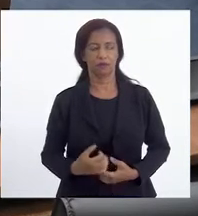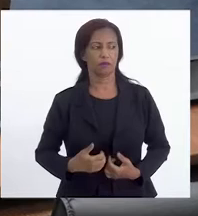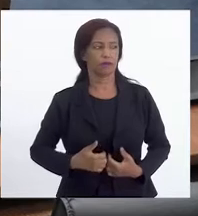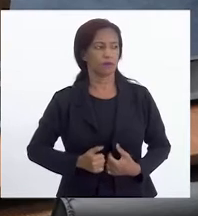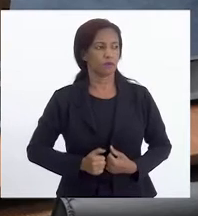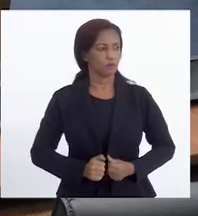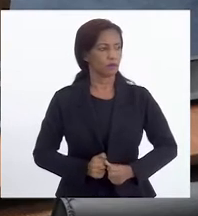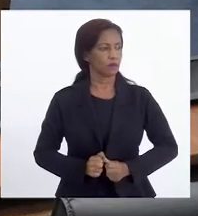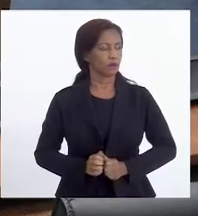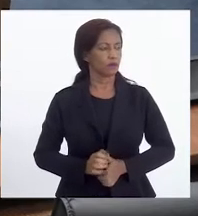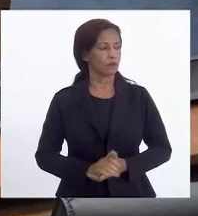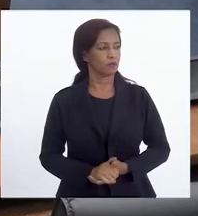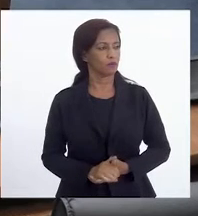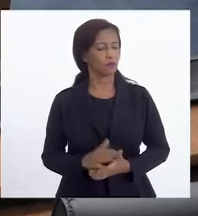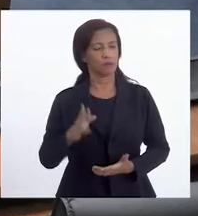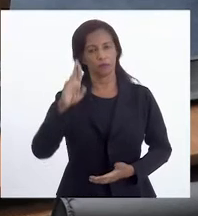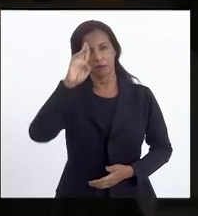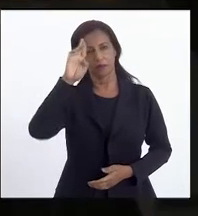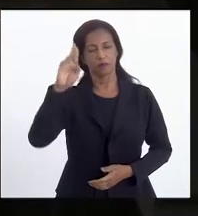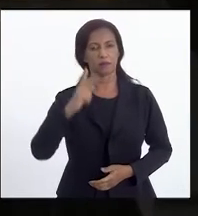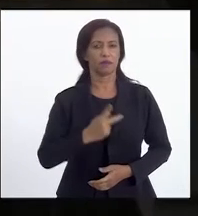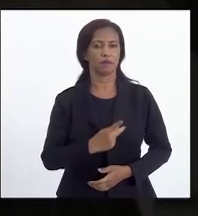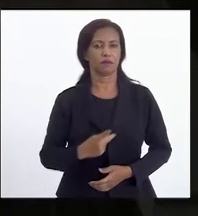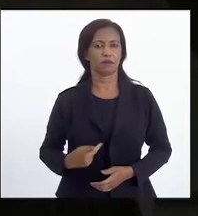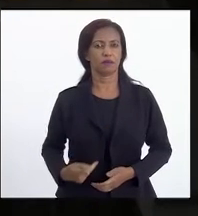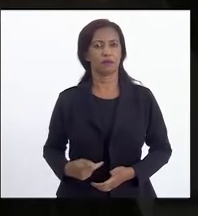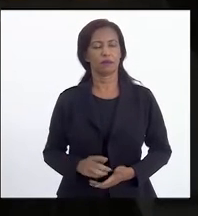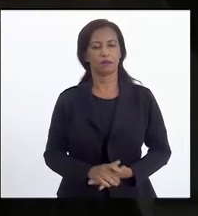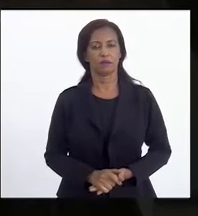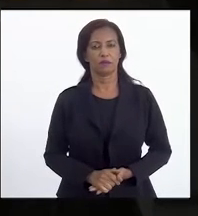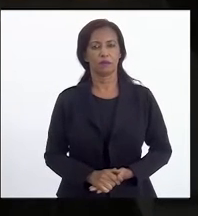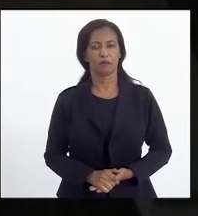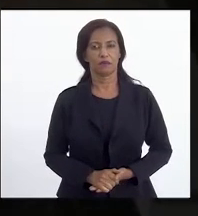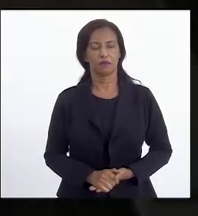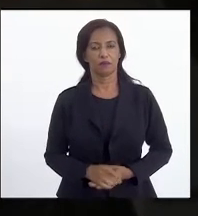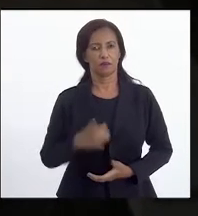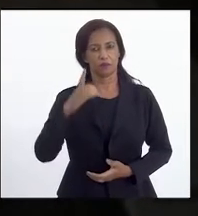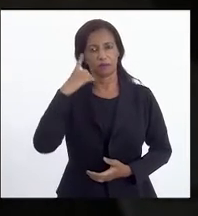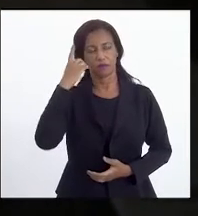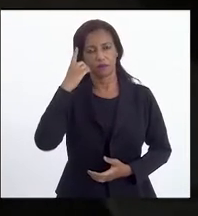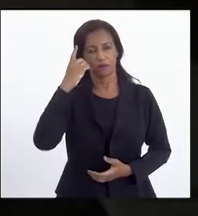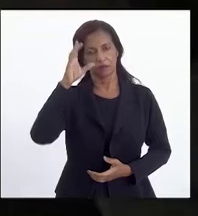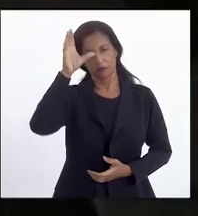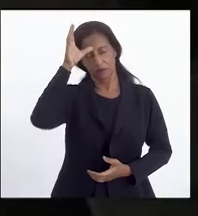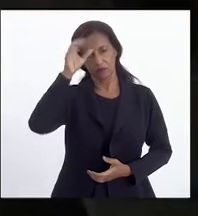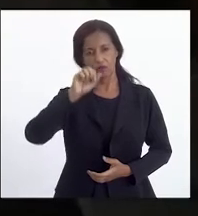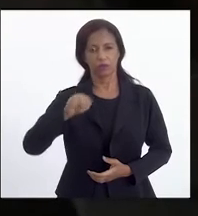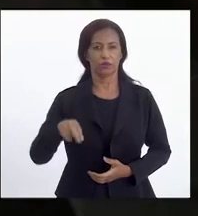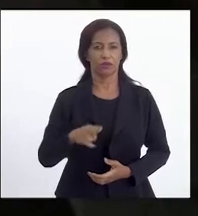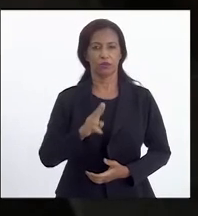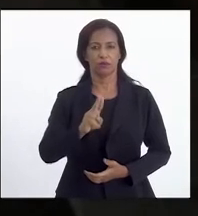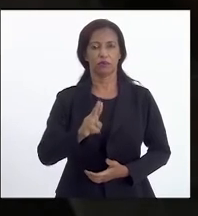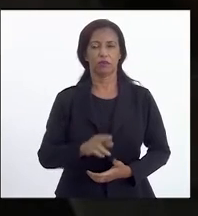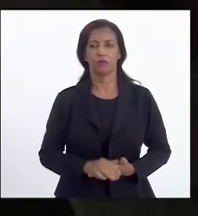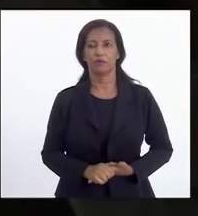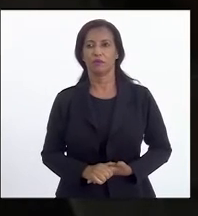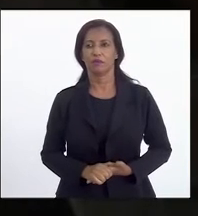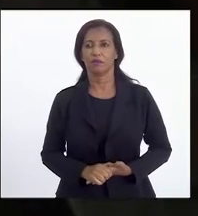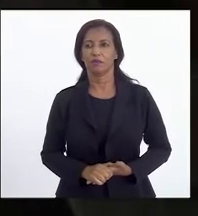a senhora presidente a deputada tia Ju